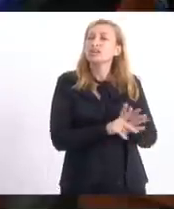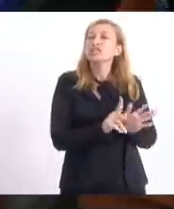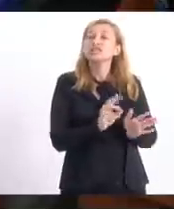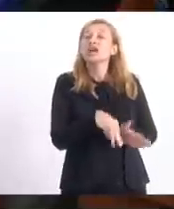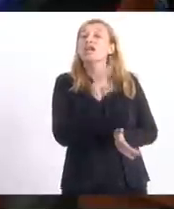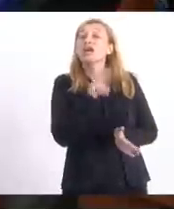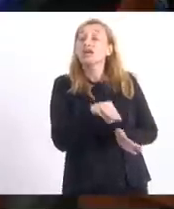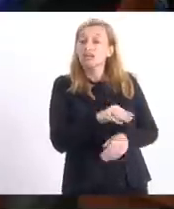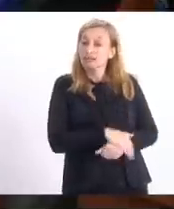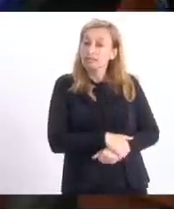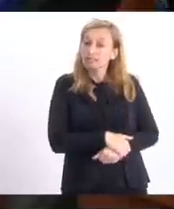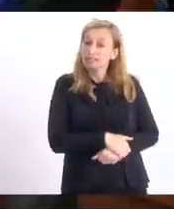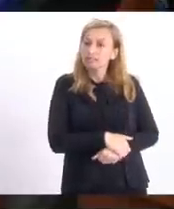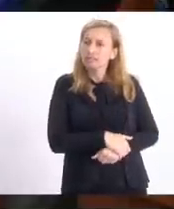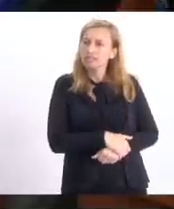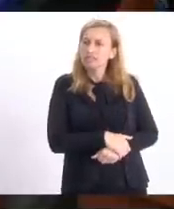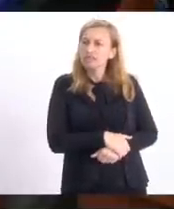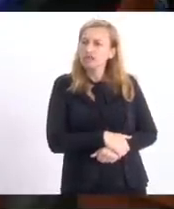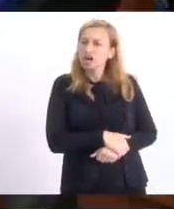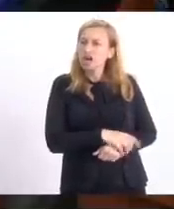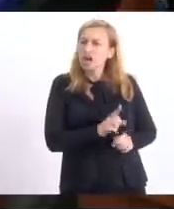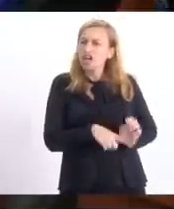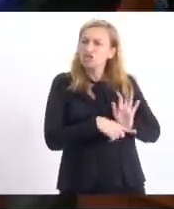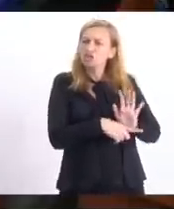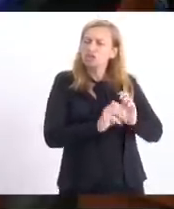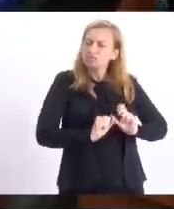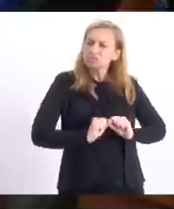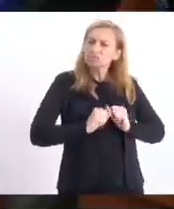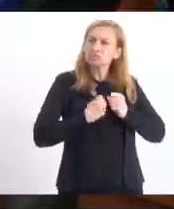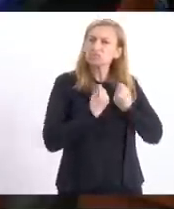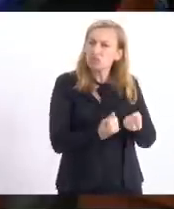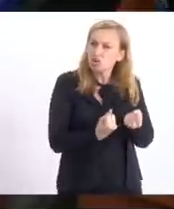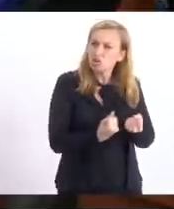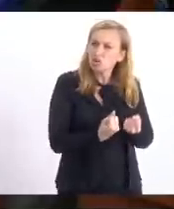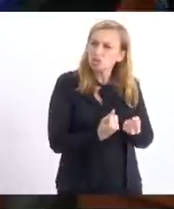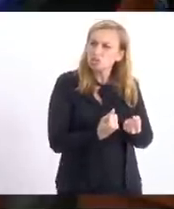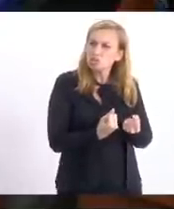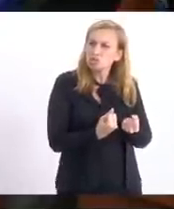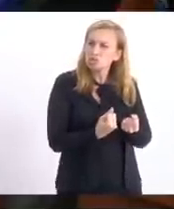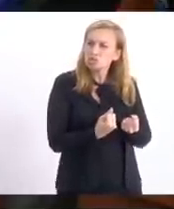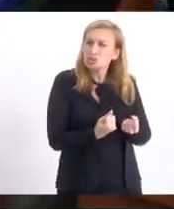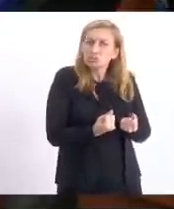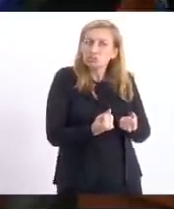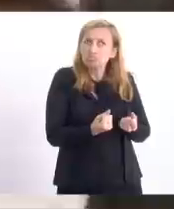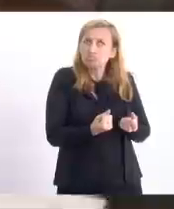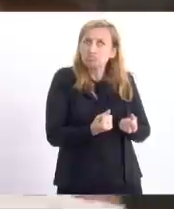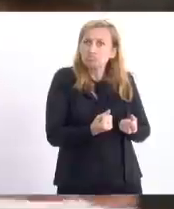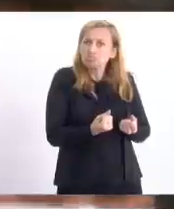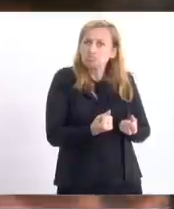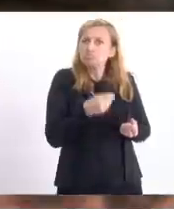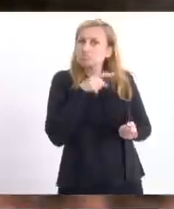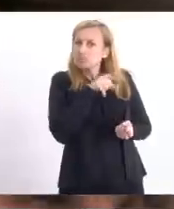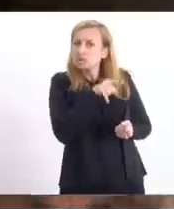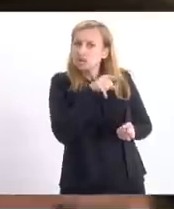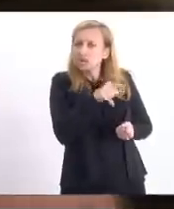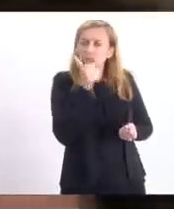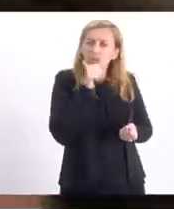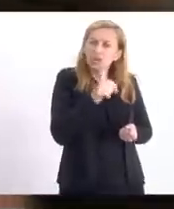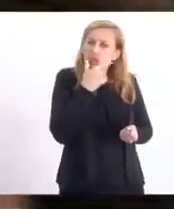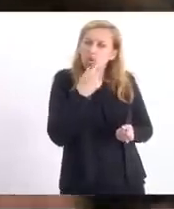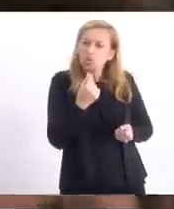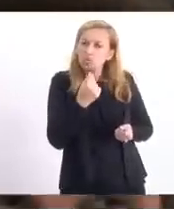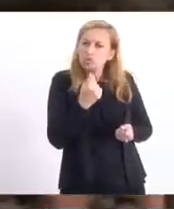uma espécie de compensação pelo esforço, que é sobretudo o esforço daqueles e daquelas que